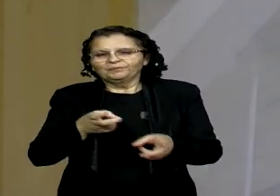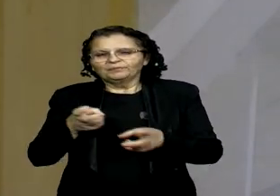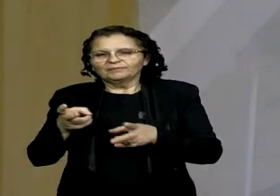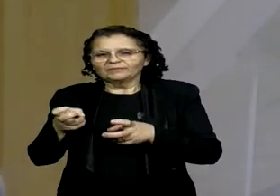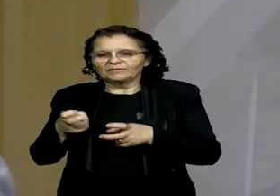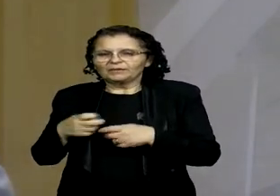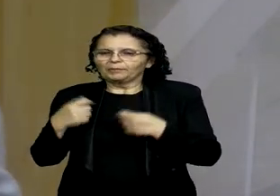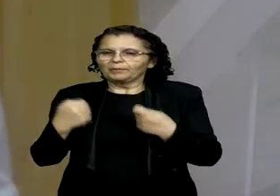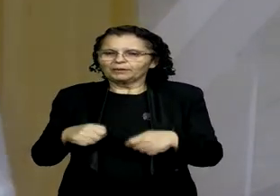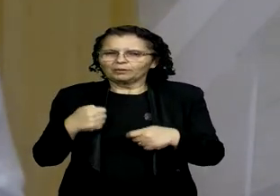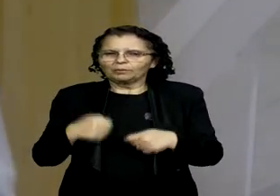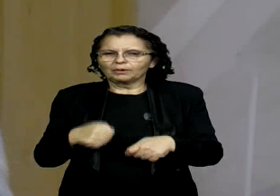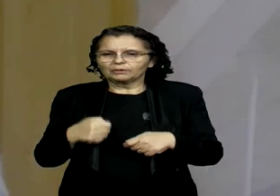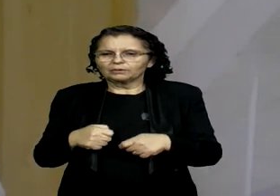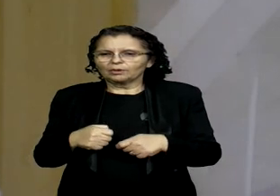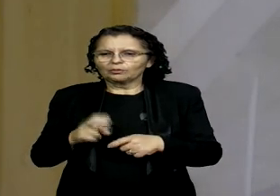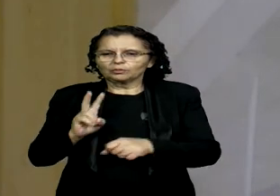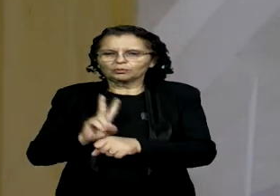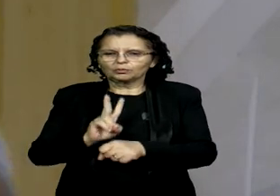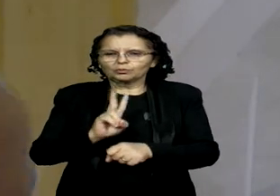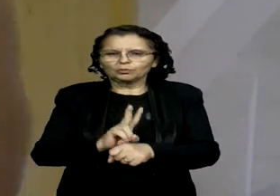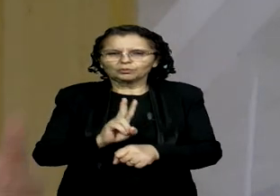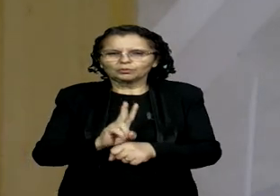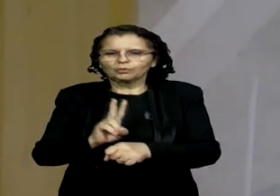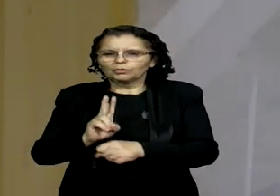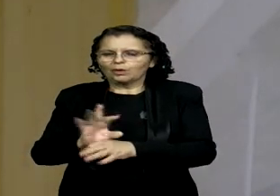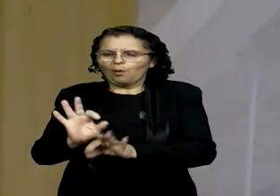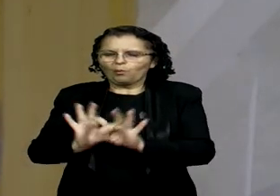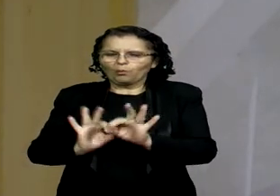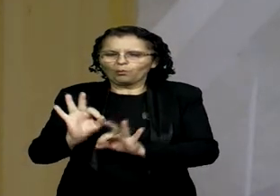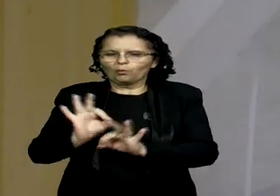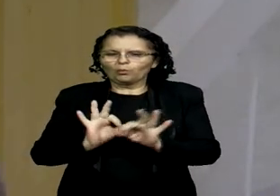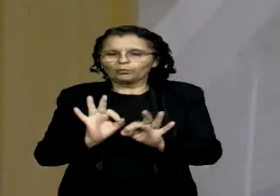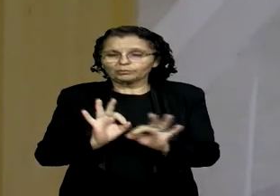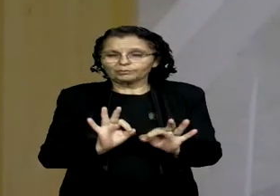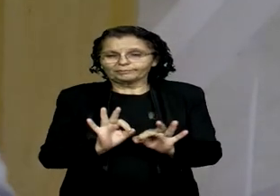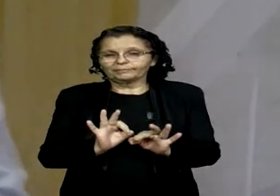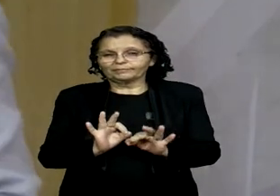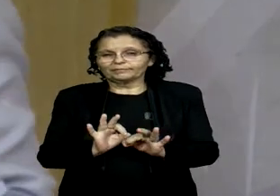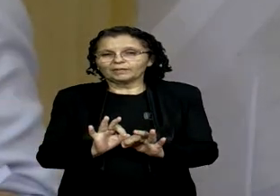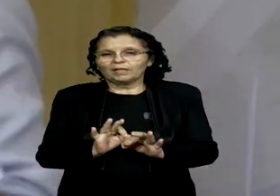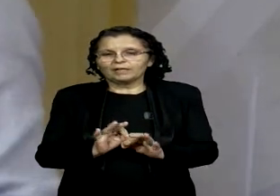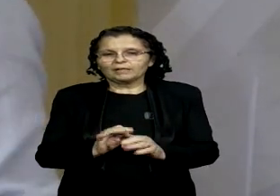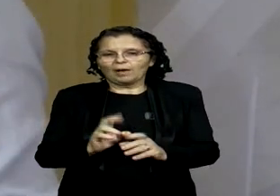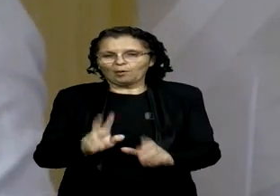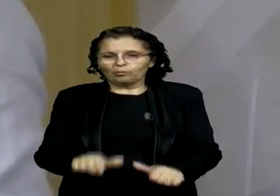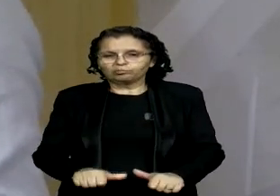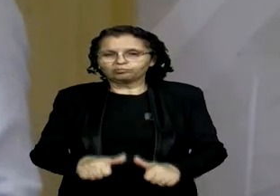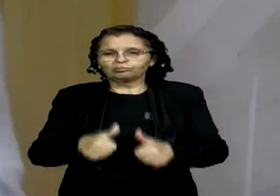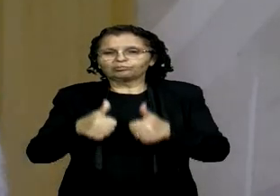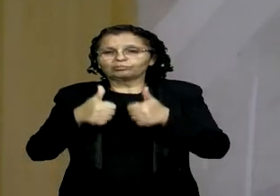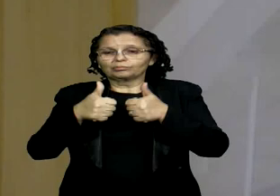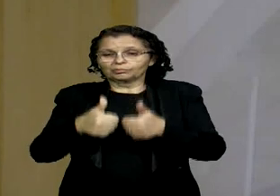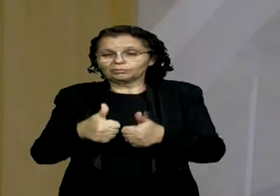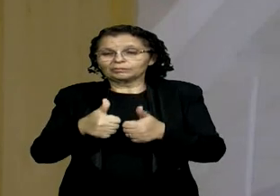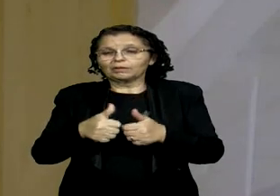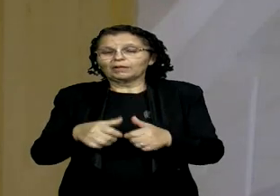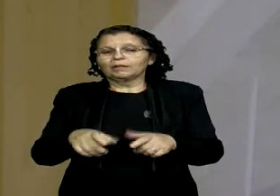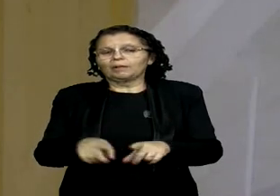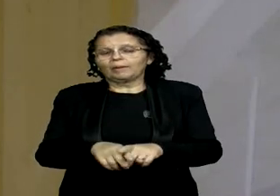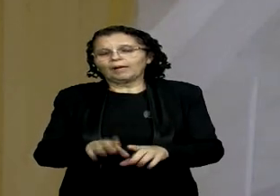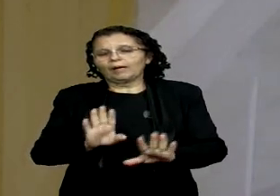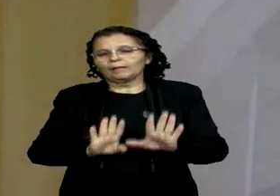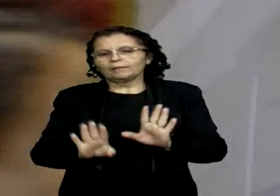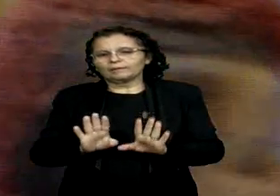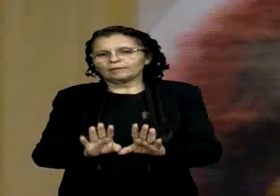praça precisando de um ajuste, de uma reforma, de uma readequação. E